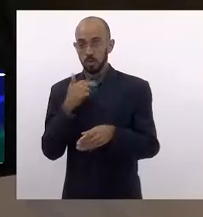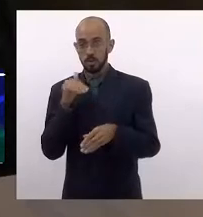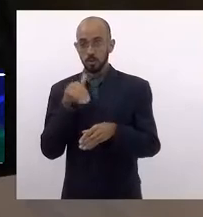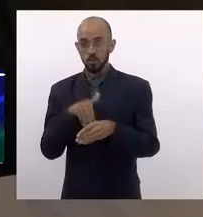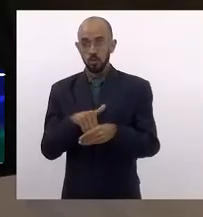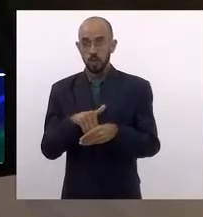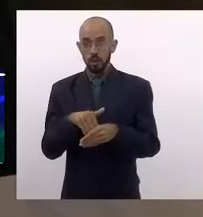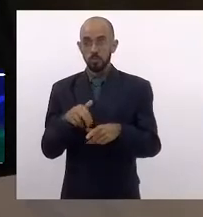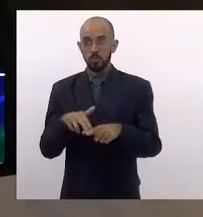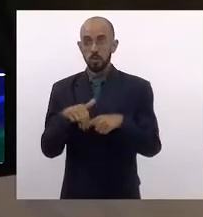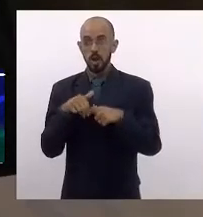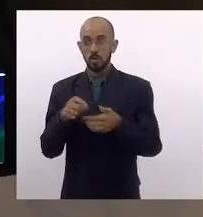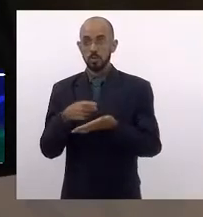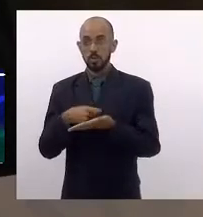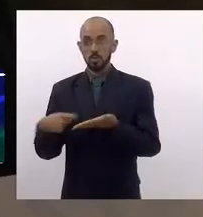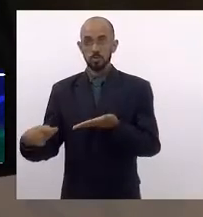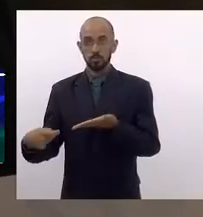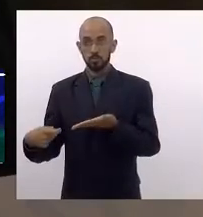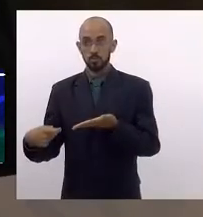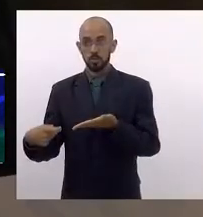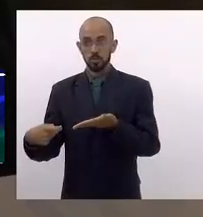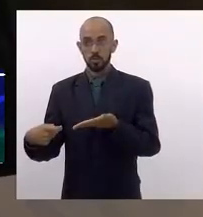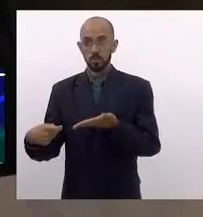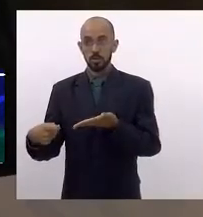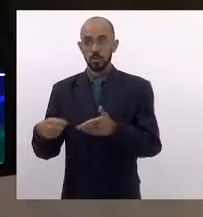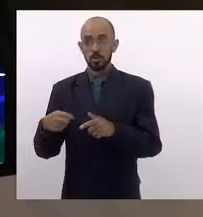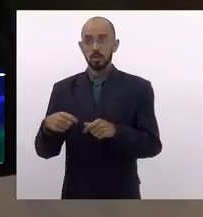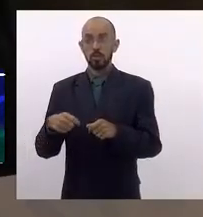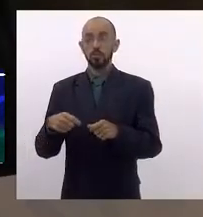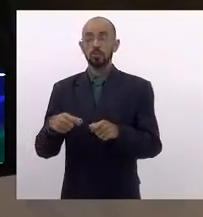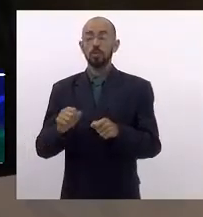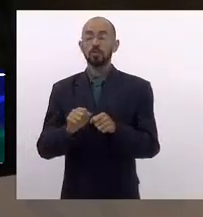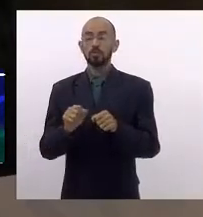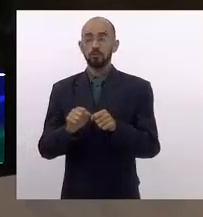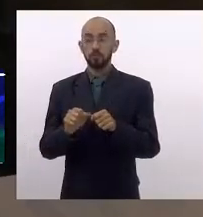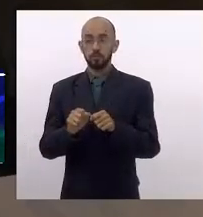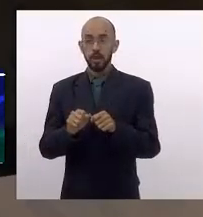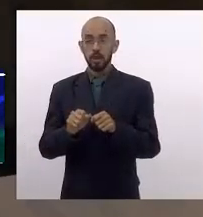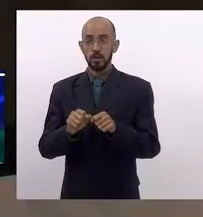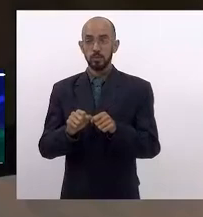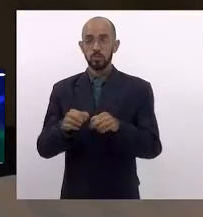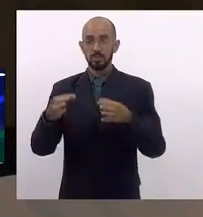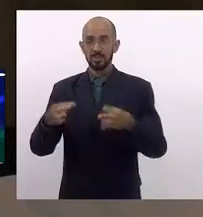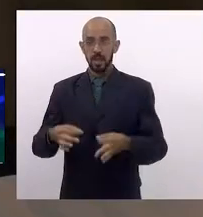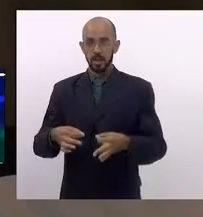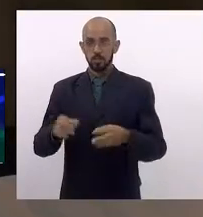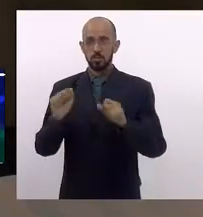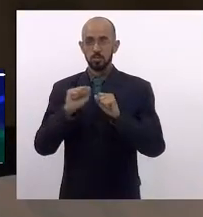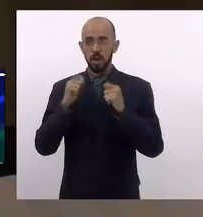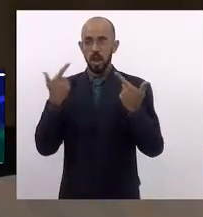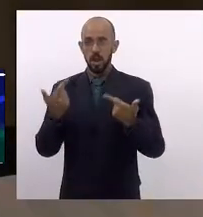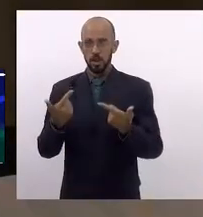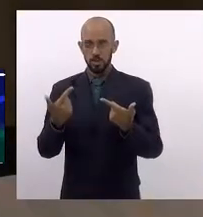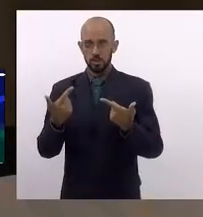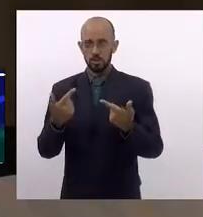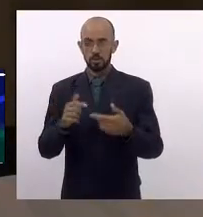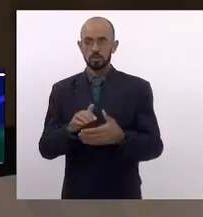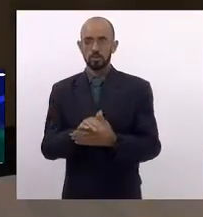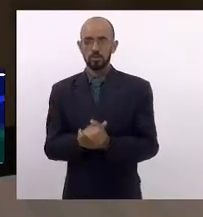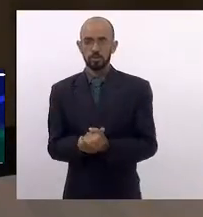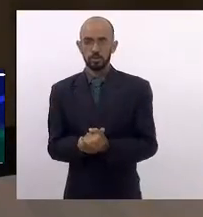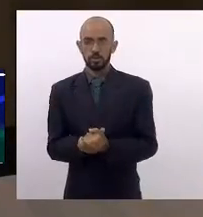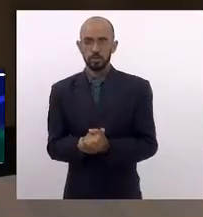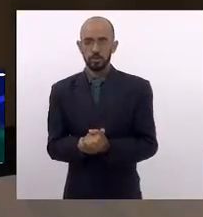conta desse processo de impeachment que foi devidamente feito por esta casa um processo político